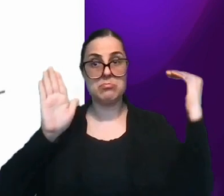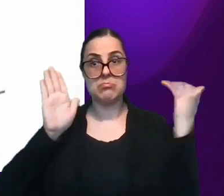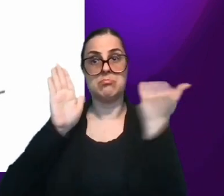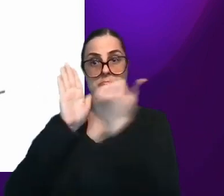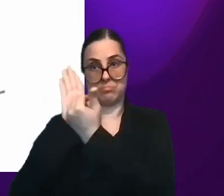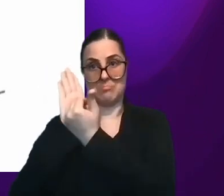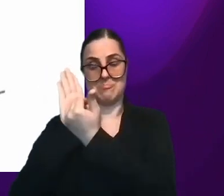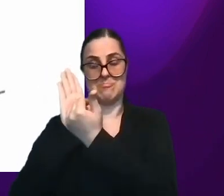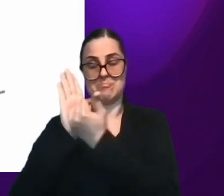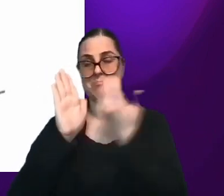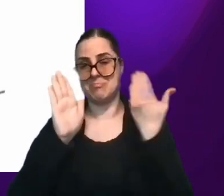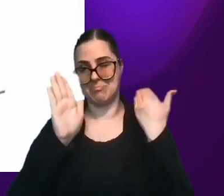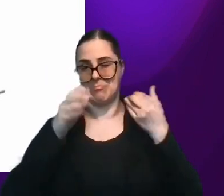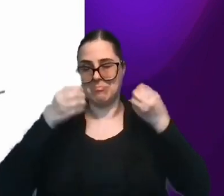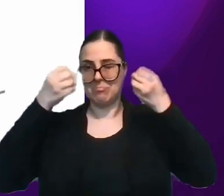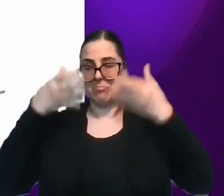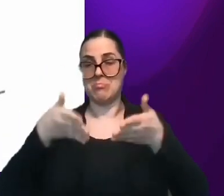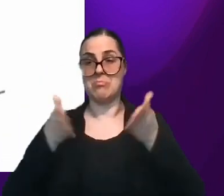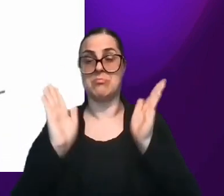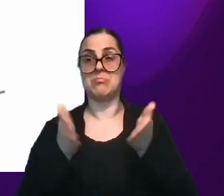Os nossos